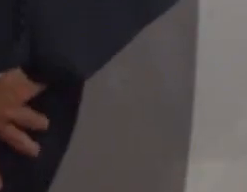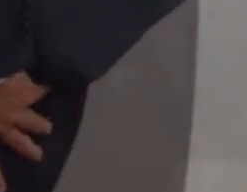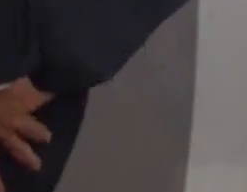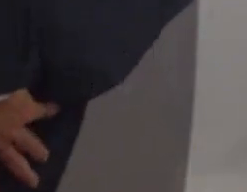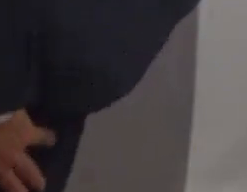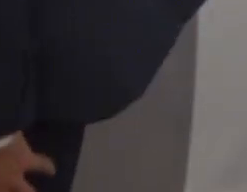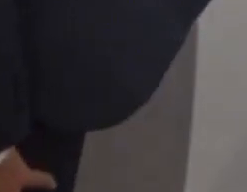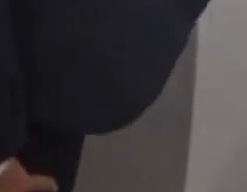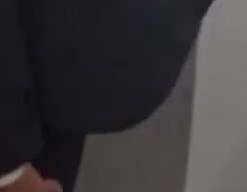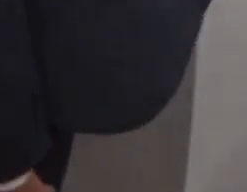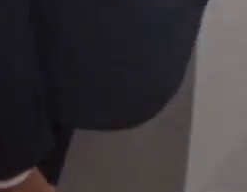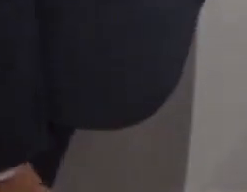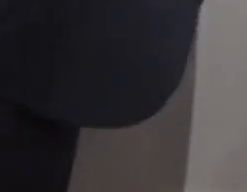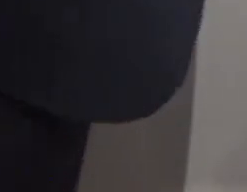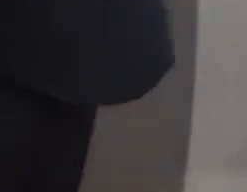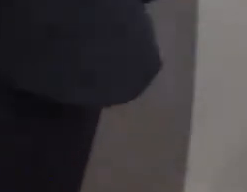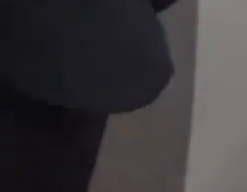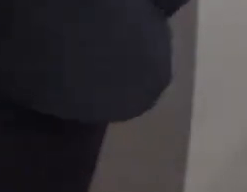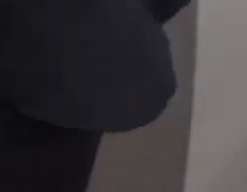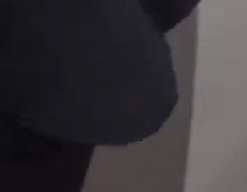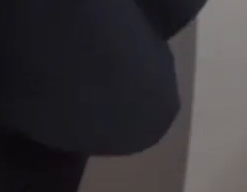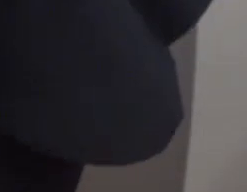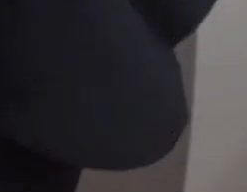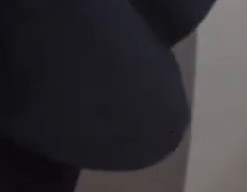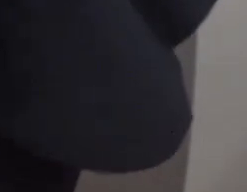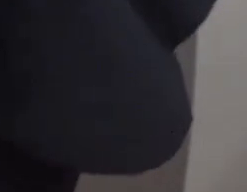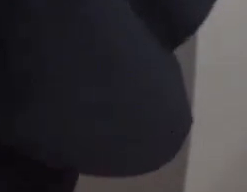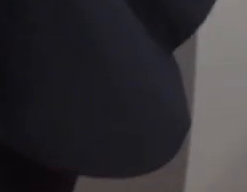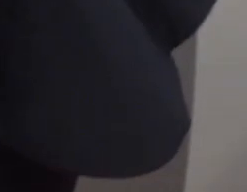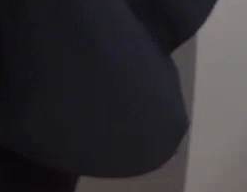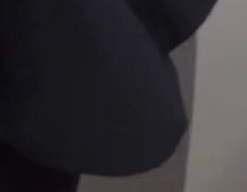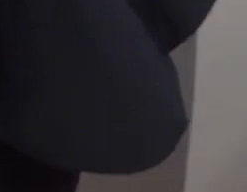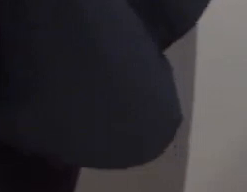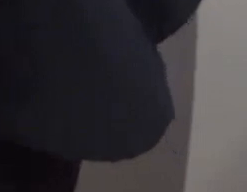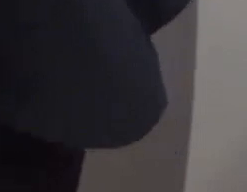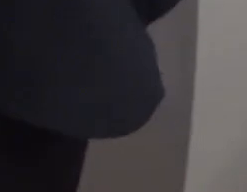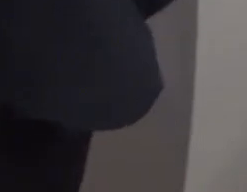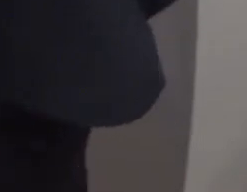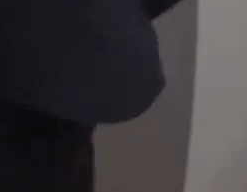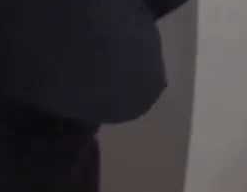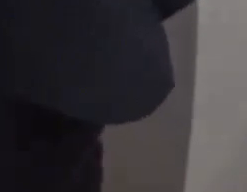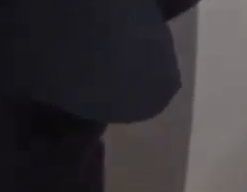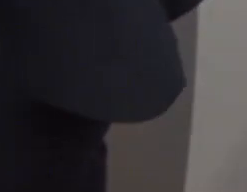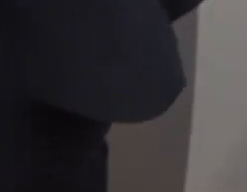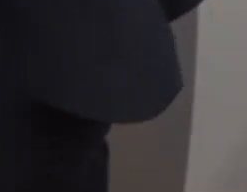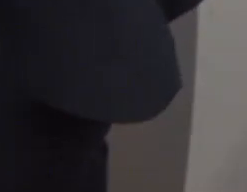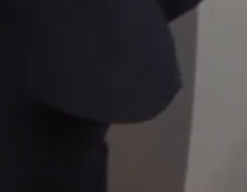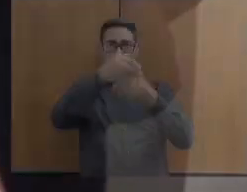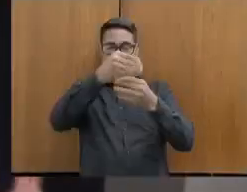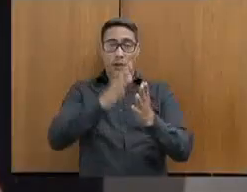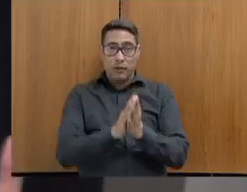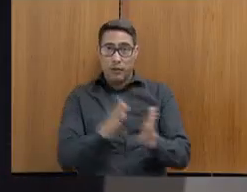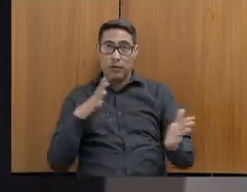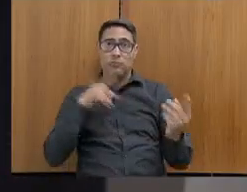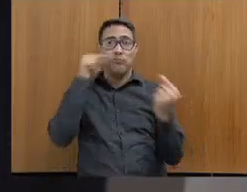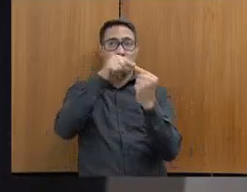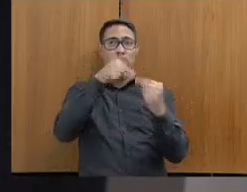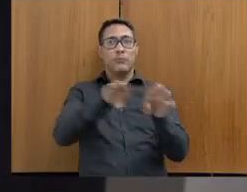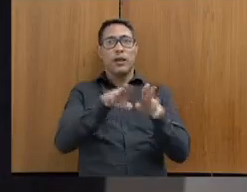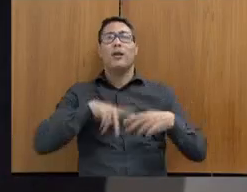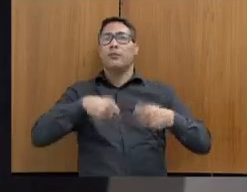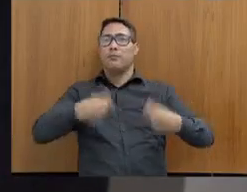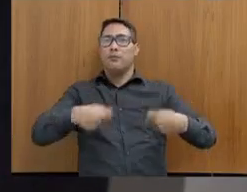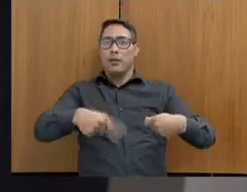E para isso né Nós estamos em Fases gradativa em implementação é considerando né a necessidade